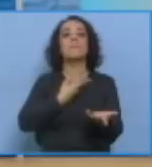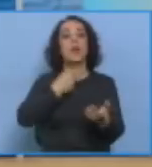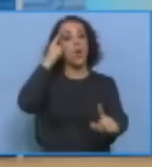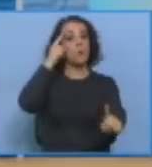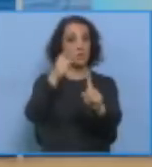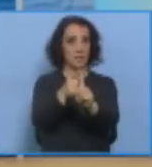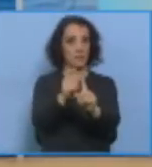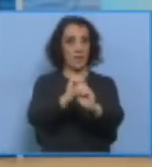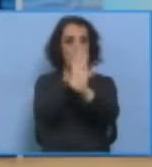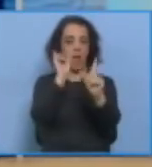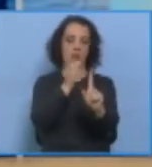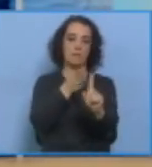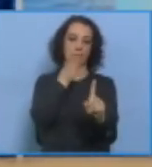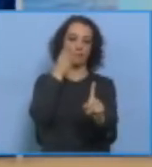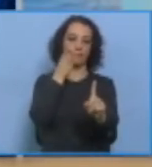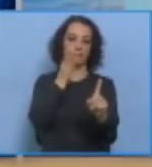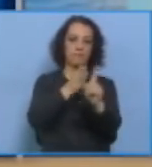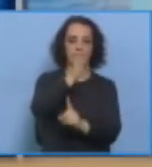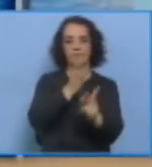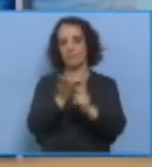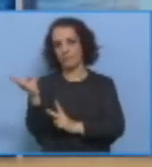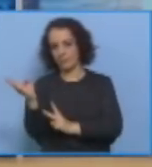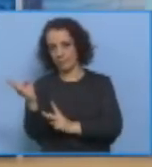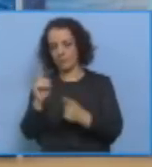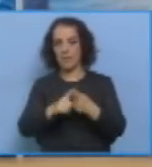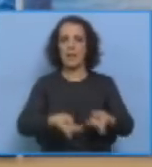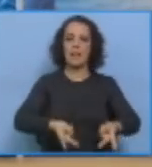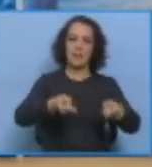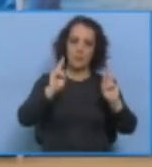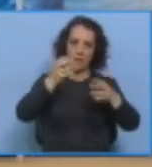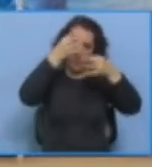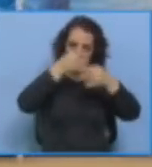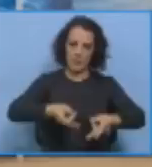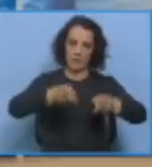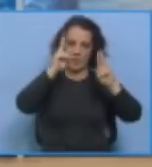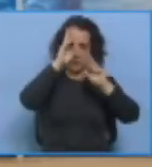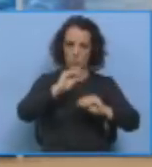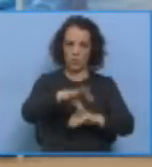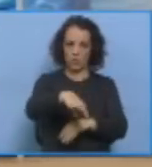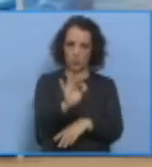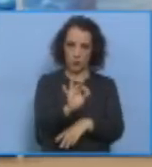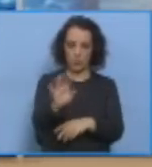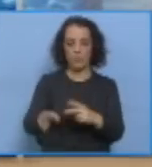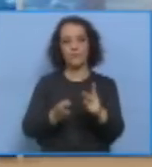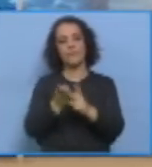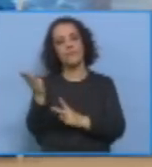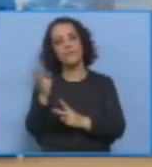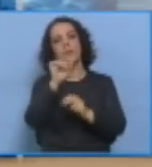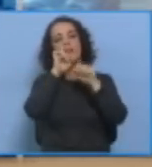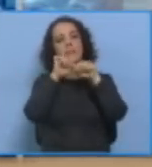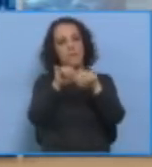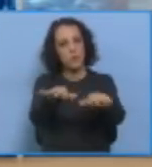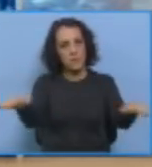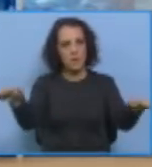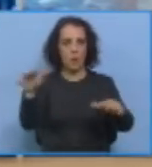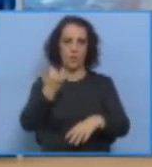objetivo é de sermos muito fiéis a estas duas grandes linhas de atuação. A afirmação da liberdade de educação e a divulgação e a